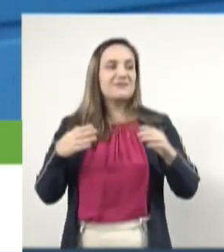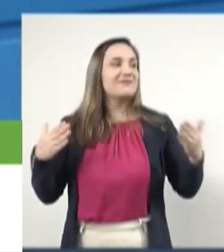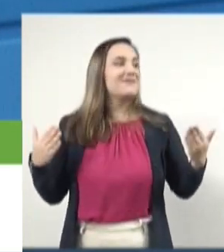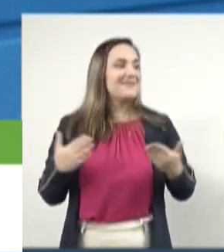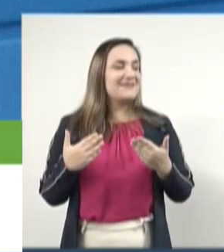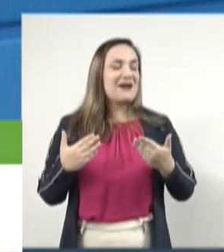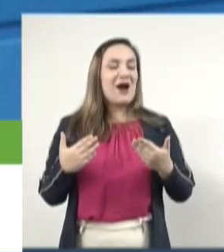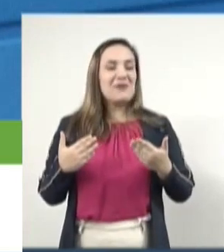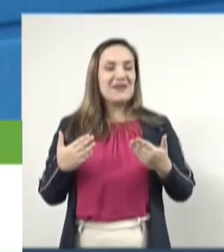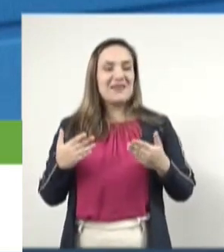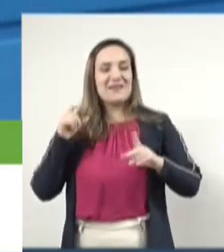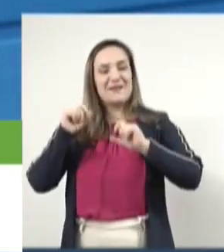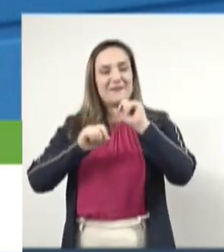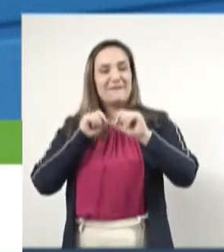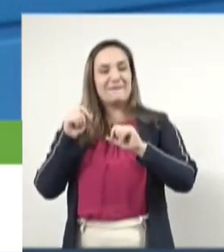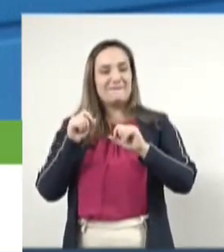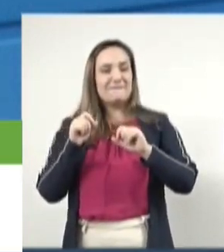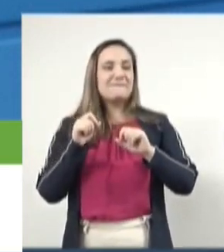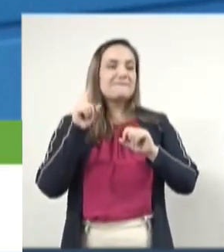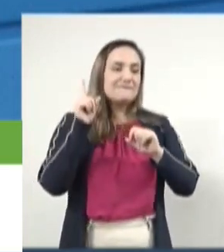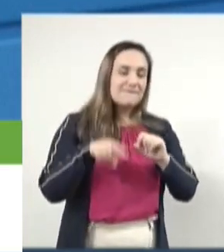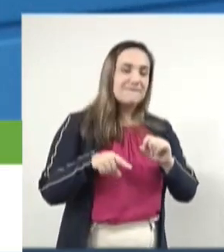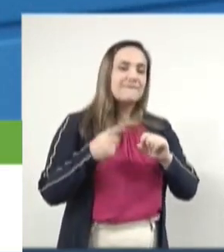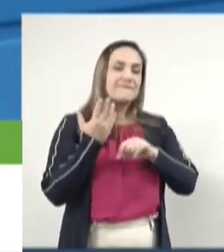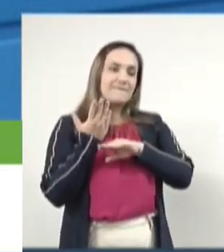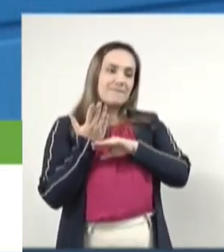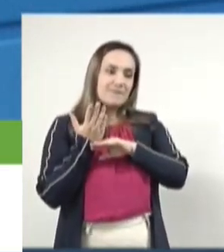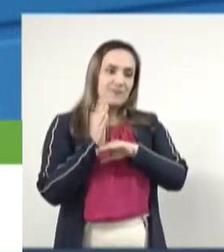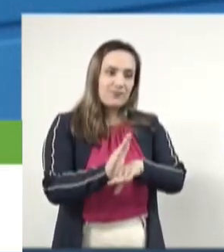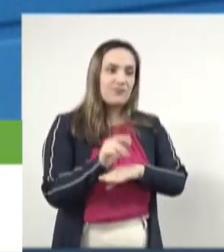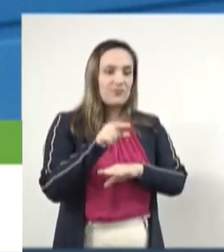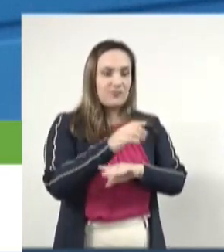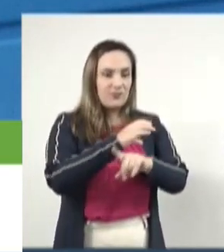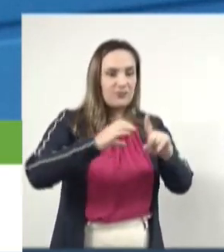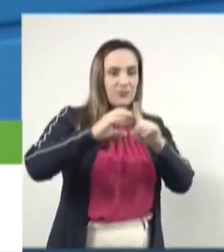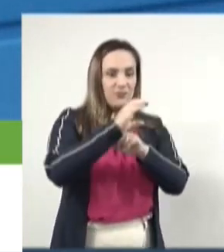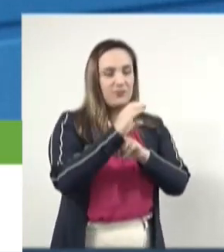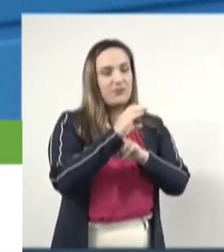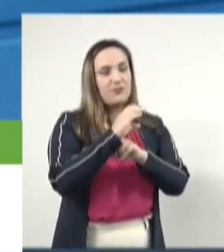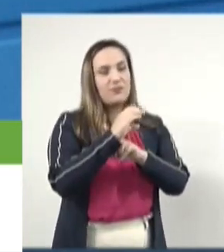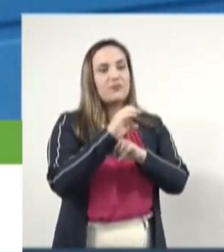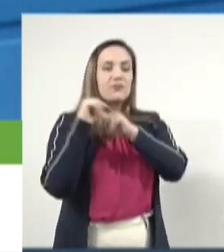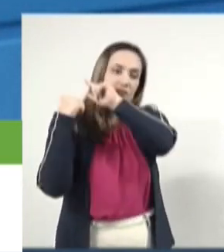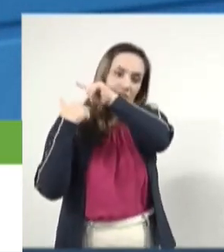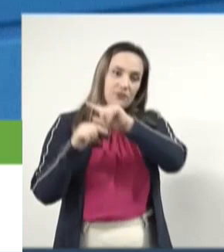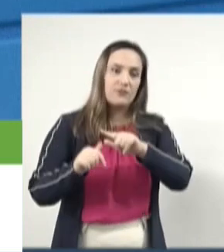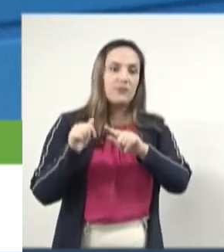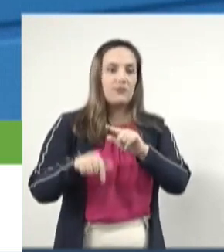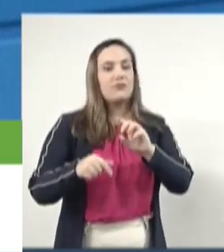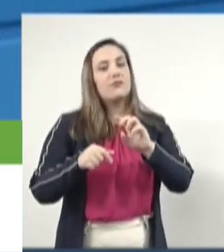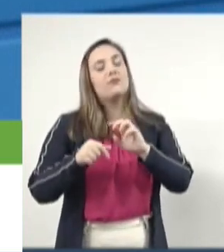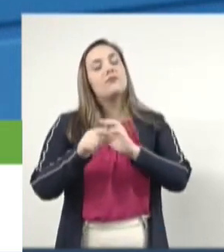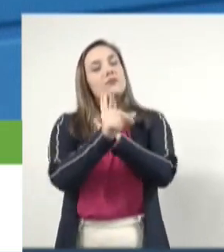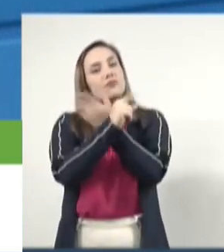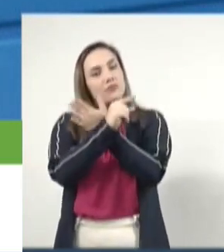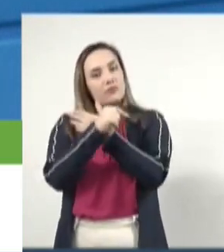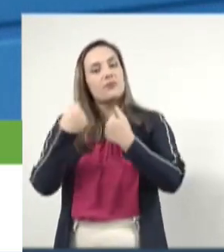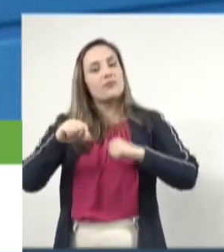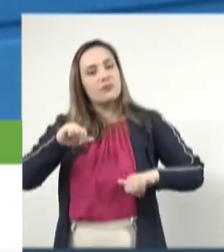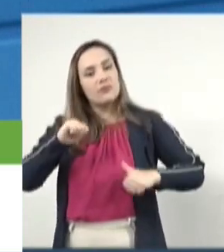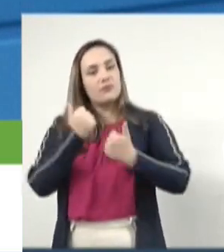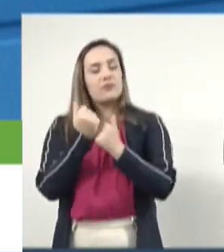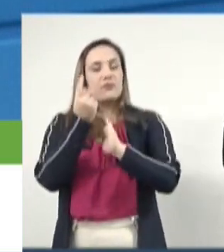seja capaz, portanto, de contemplar essas comunidades tradicionais do Pantanal que precisam de